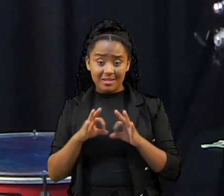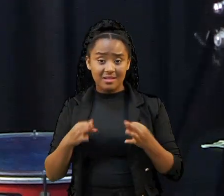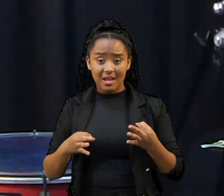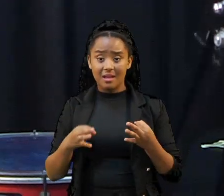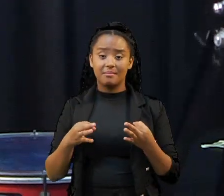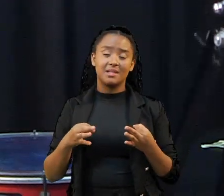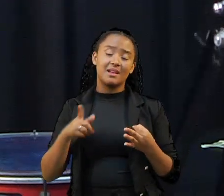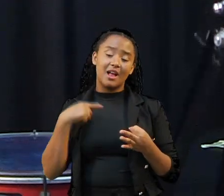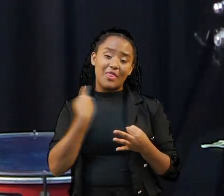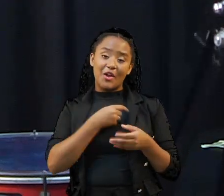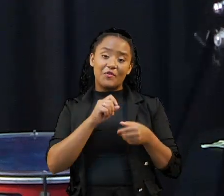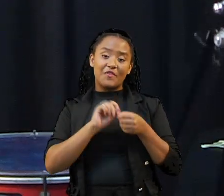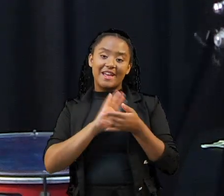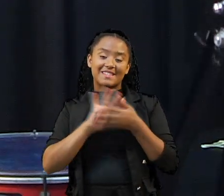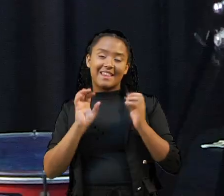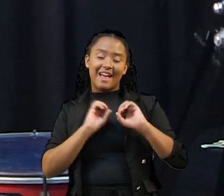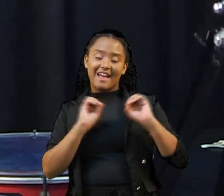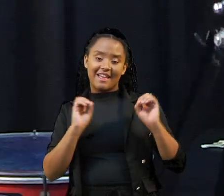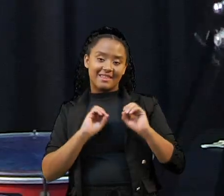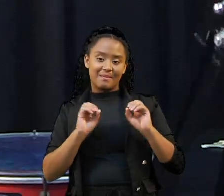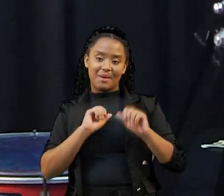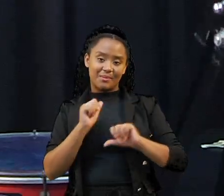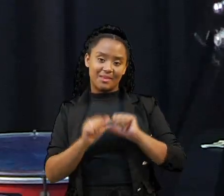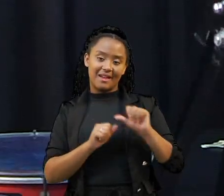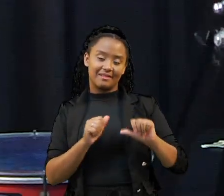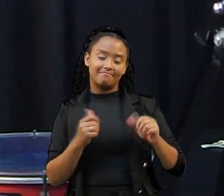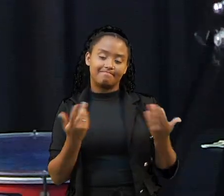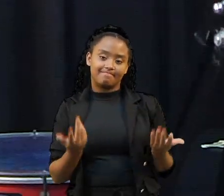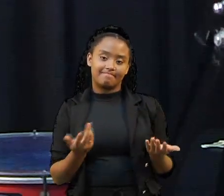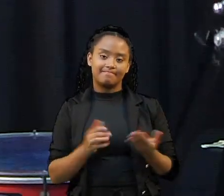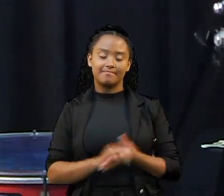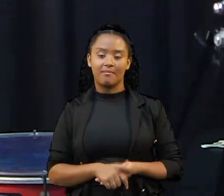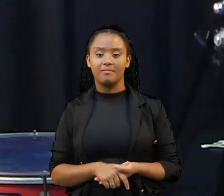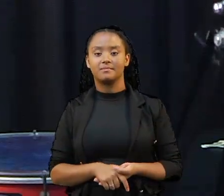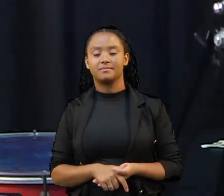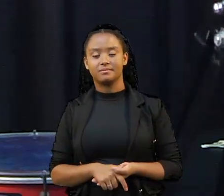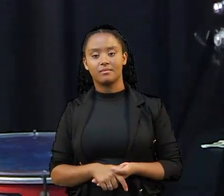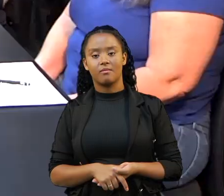E acontece o que está acontecendo com as crises climáticas de agora, né?